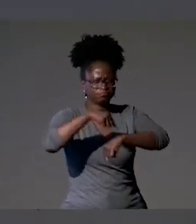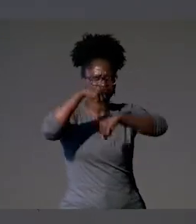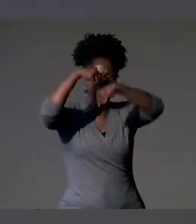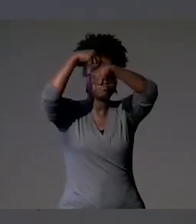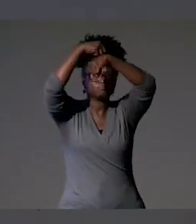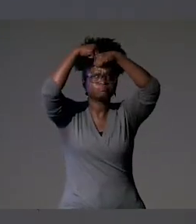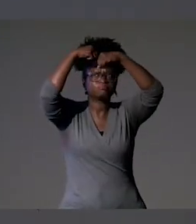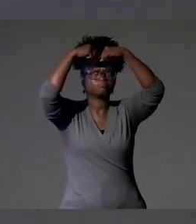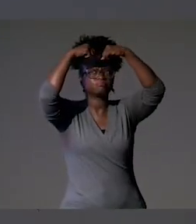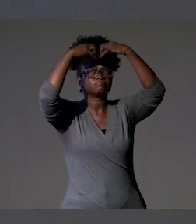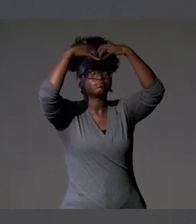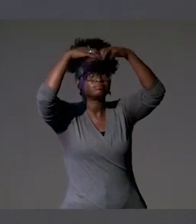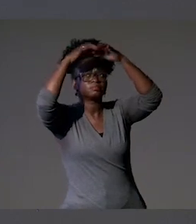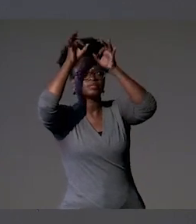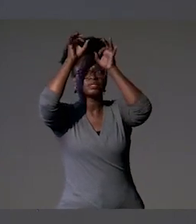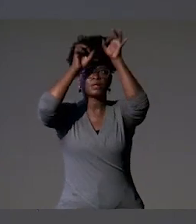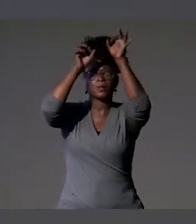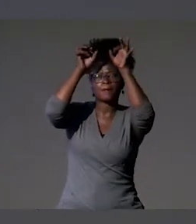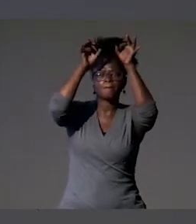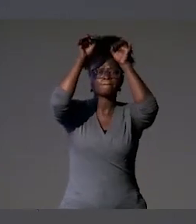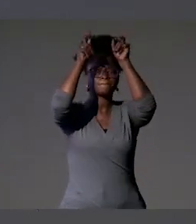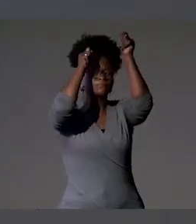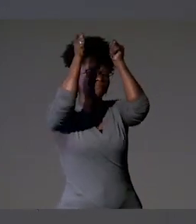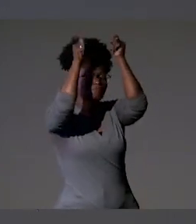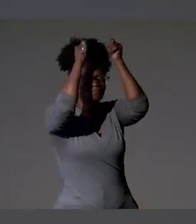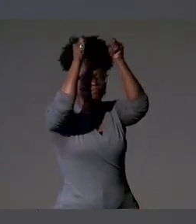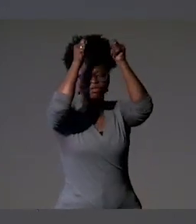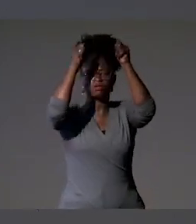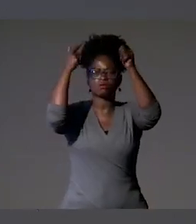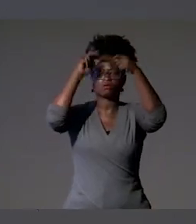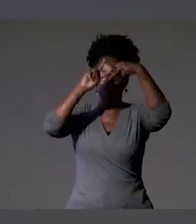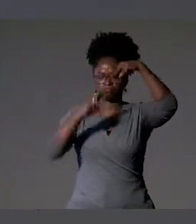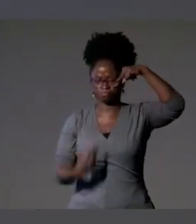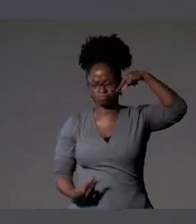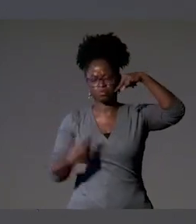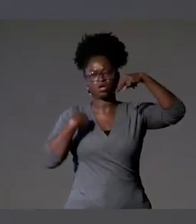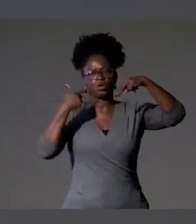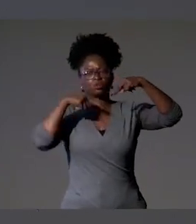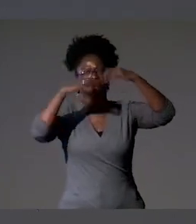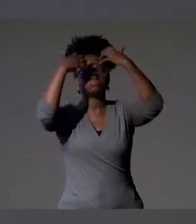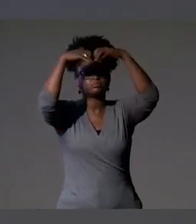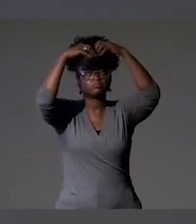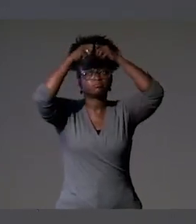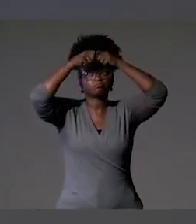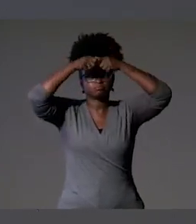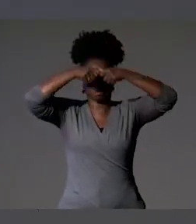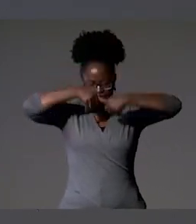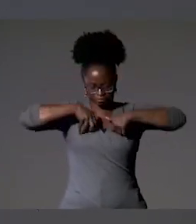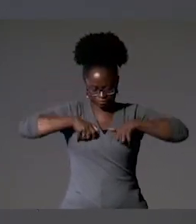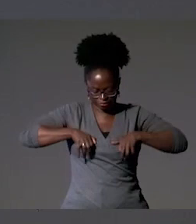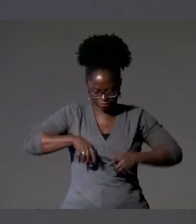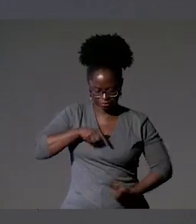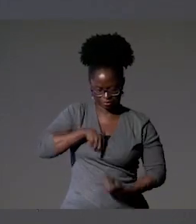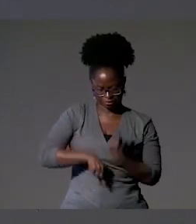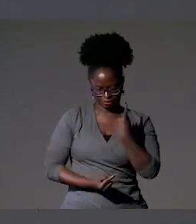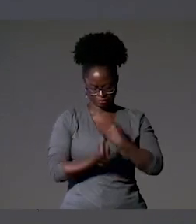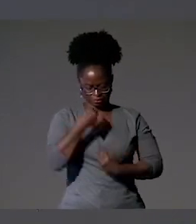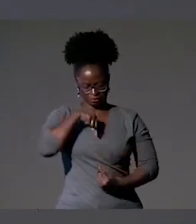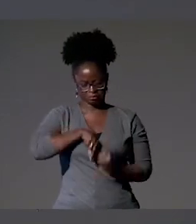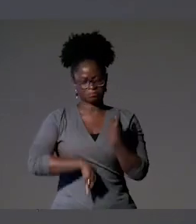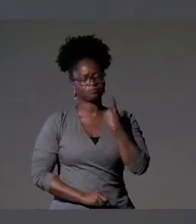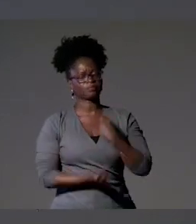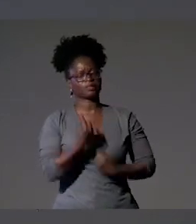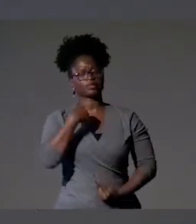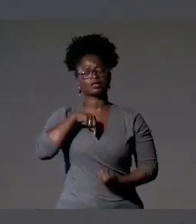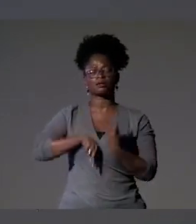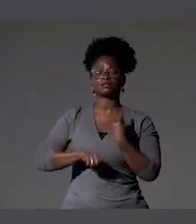vai controlando boa parte das interações cerebrais com hormônios, com substâncias que são liberadas ao longo do dia, e que fazem com que nós tenhamos uma